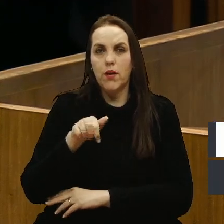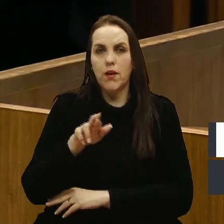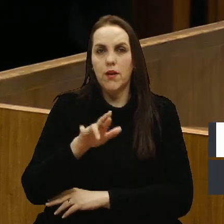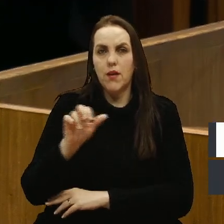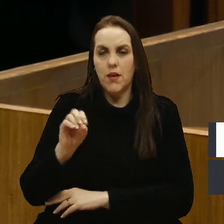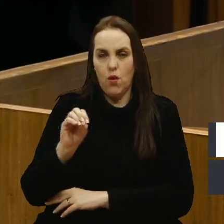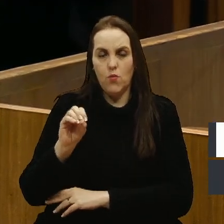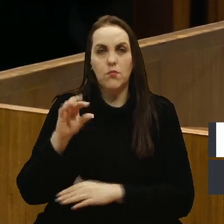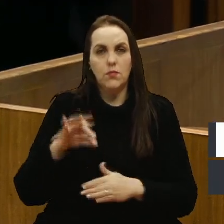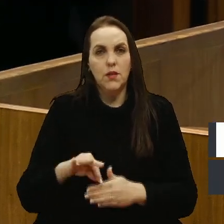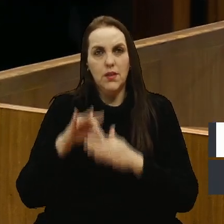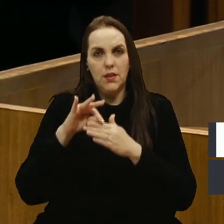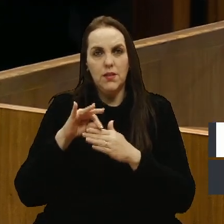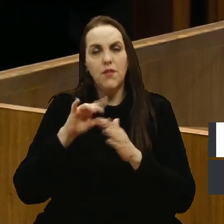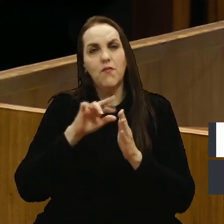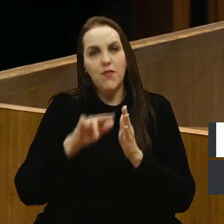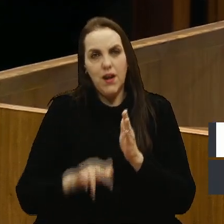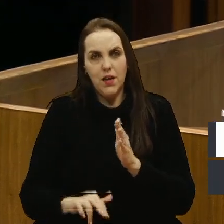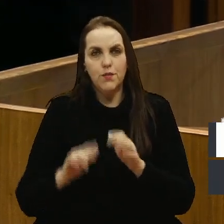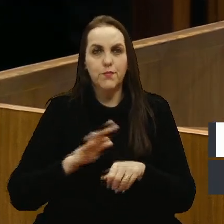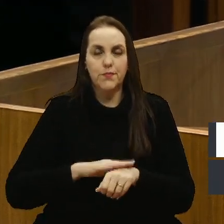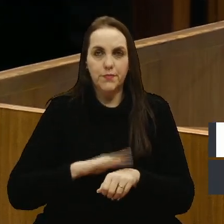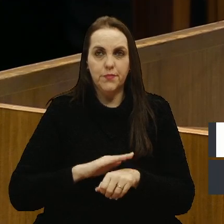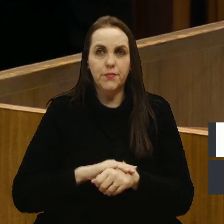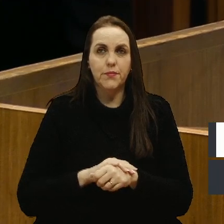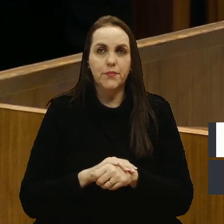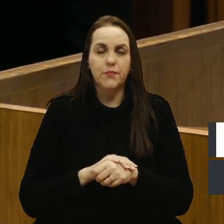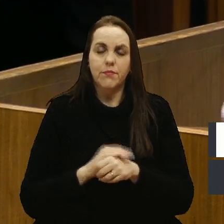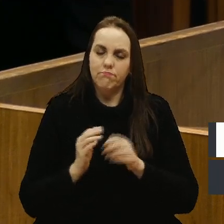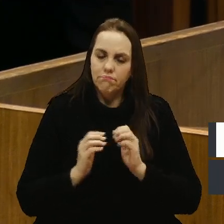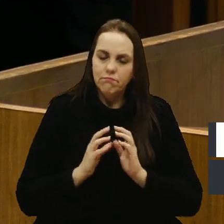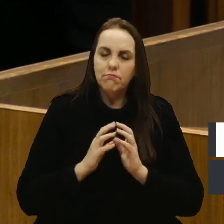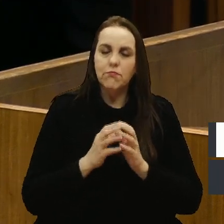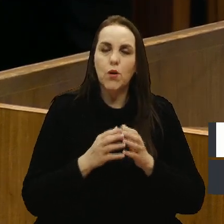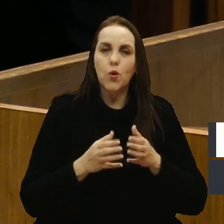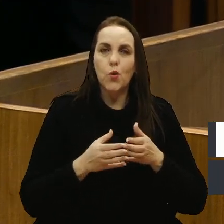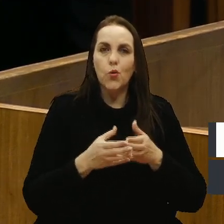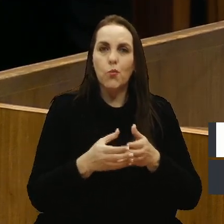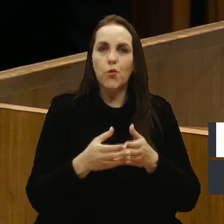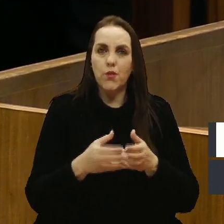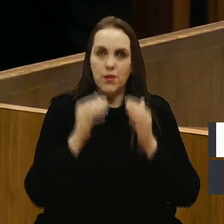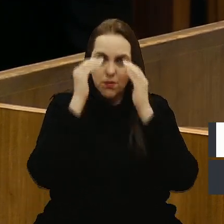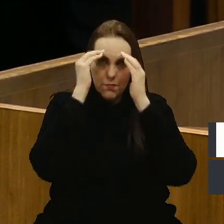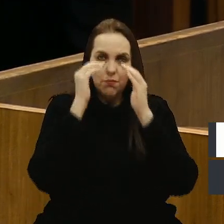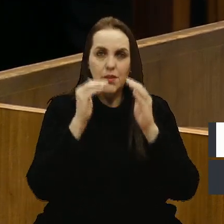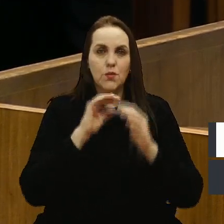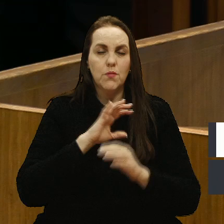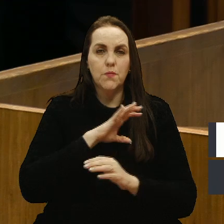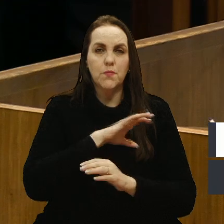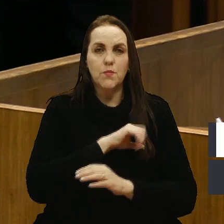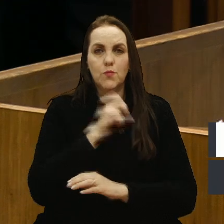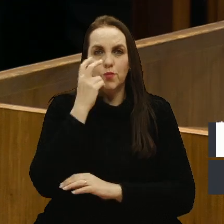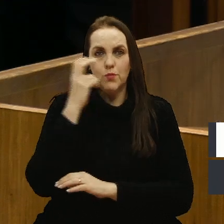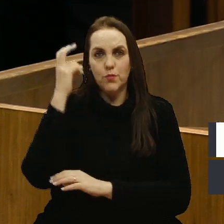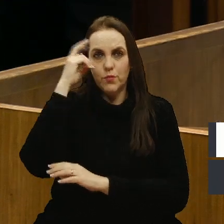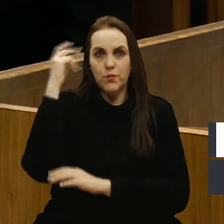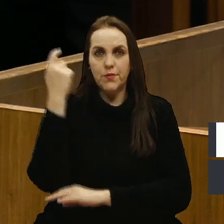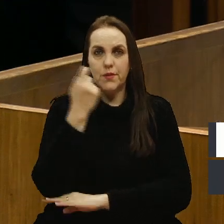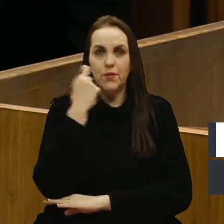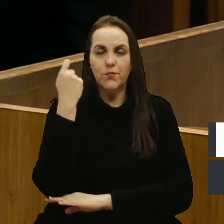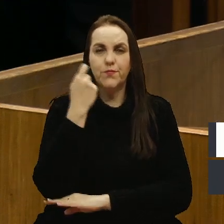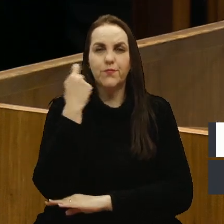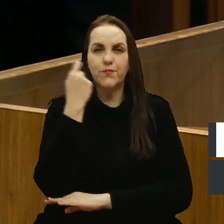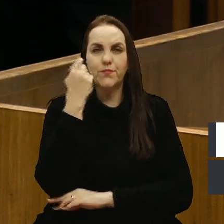gestões, conduziu o grupo sempre com muito respeito, com muito amor pela cultura gaúcha. É uma referência, sem